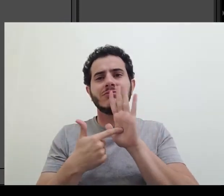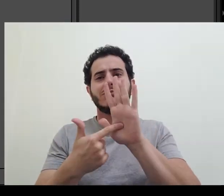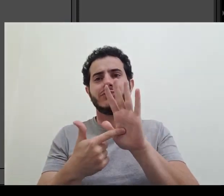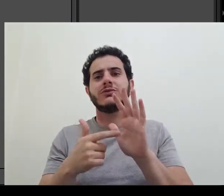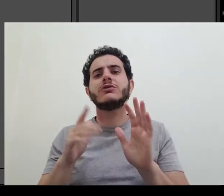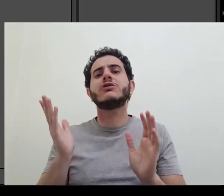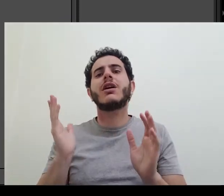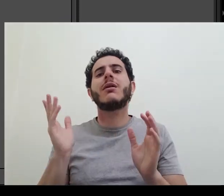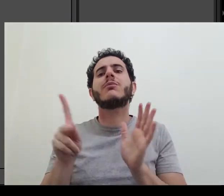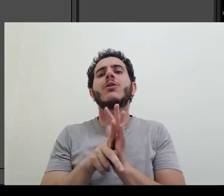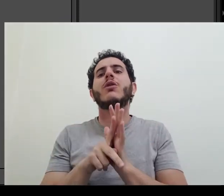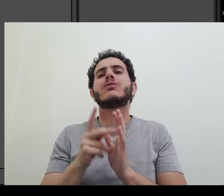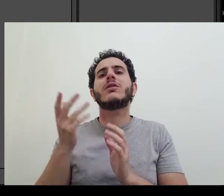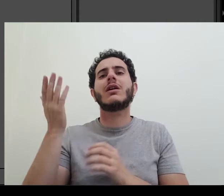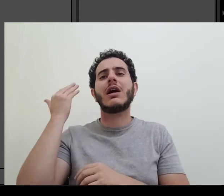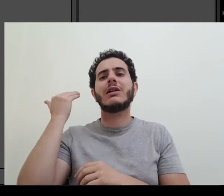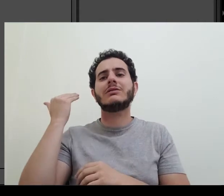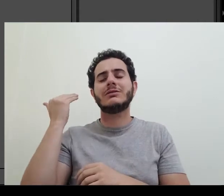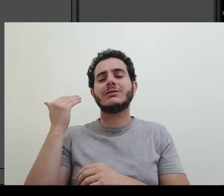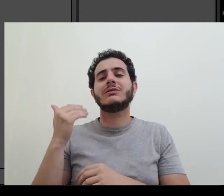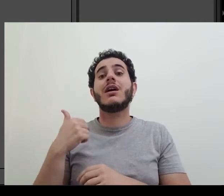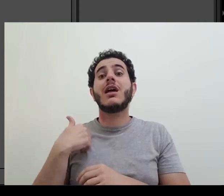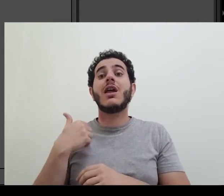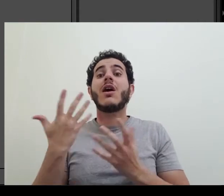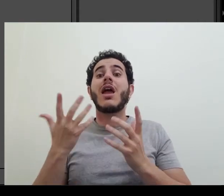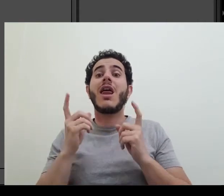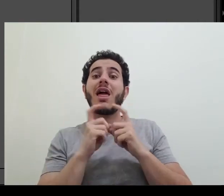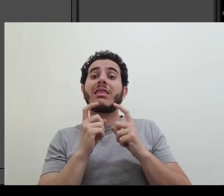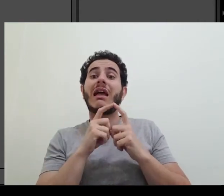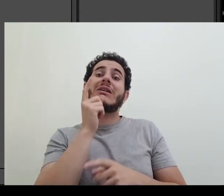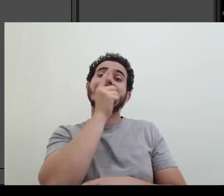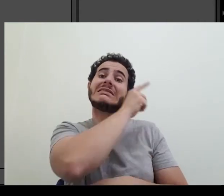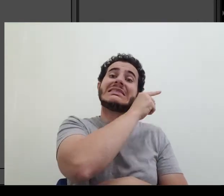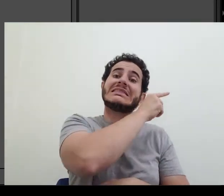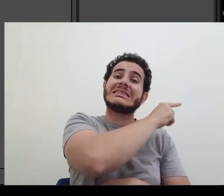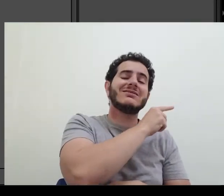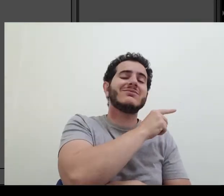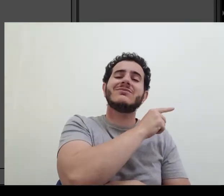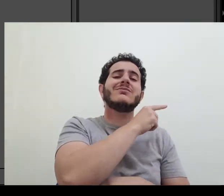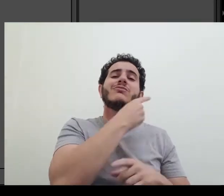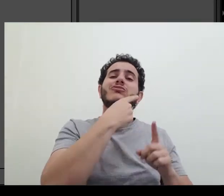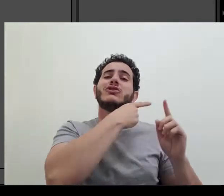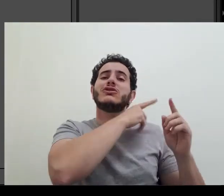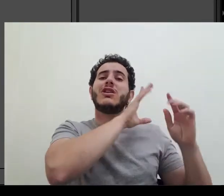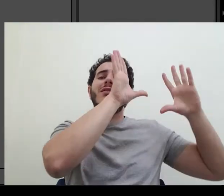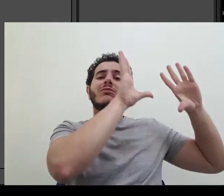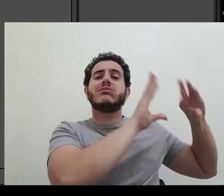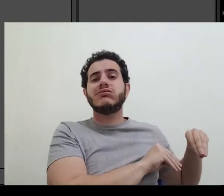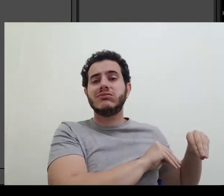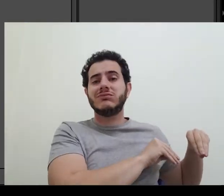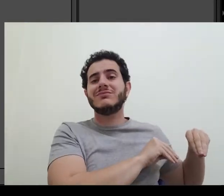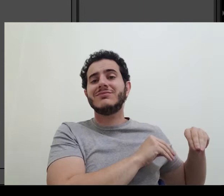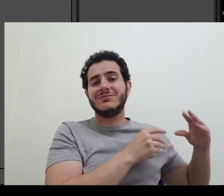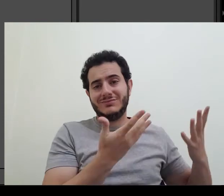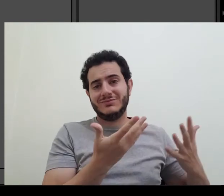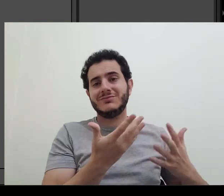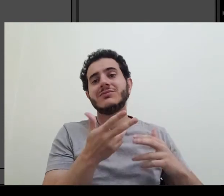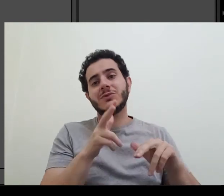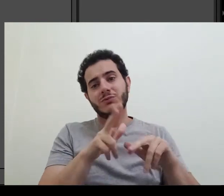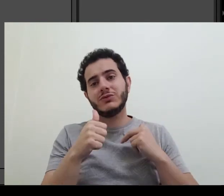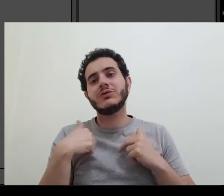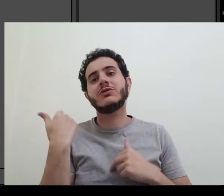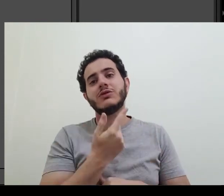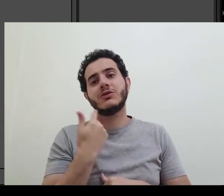está arquivado. E eu não tenho acesso àquele catálogo por aqui, eu tenho que fechar esse e abrir aquele catálogo. Então o Lightroom não consegue